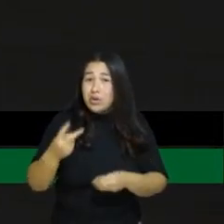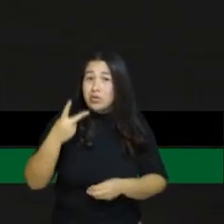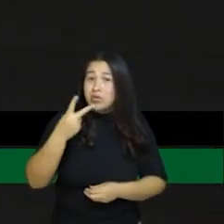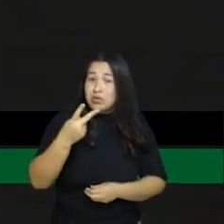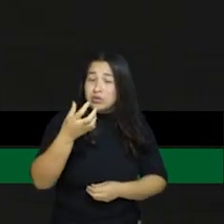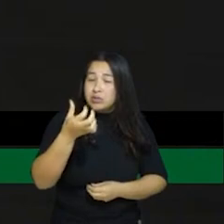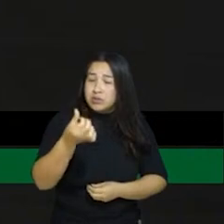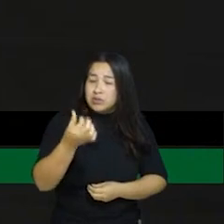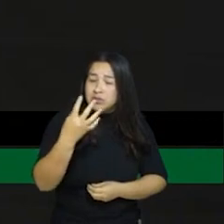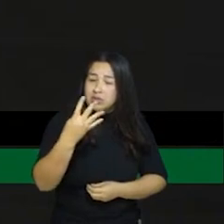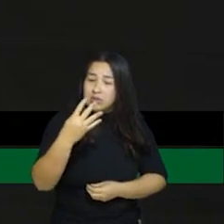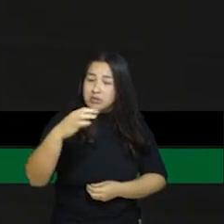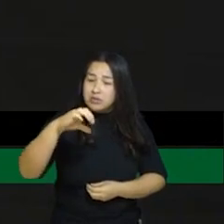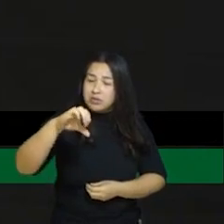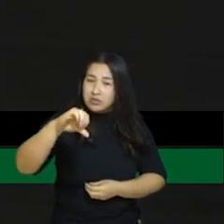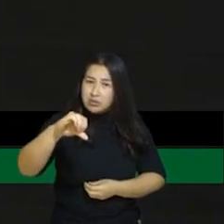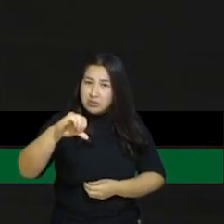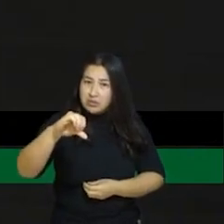2.649,